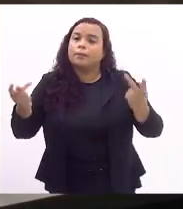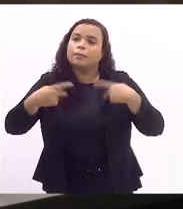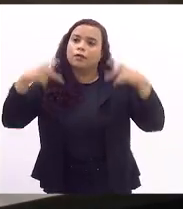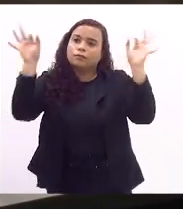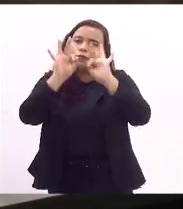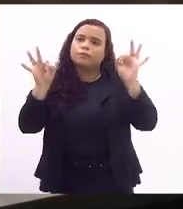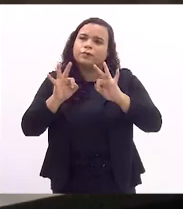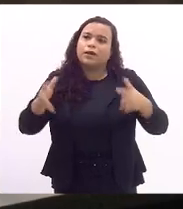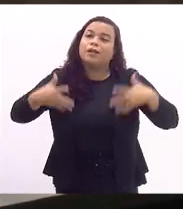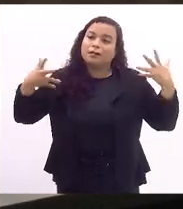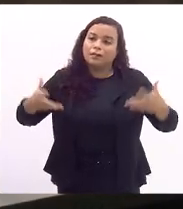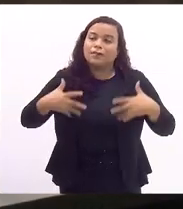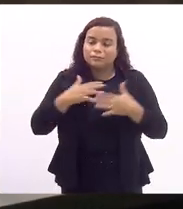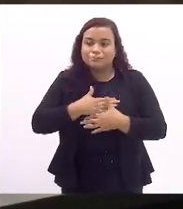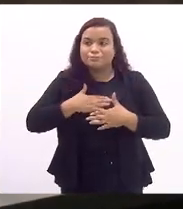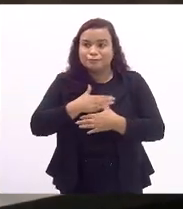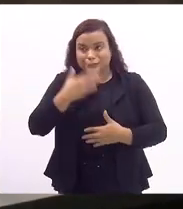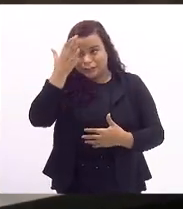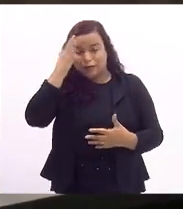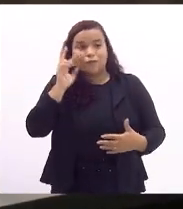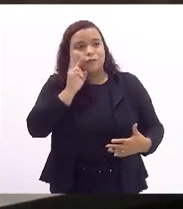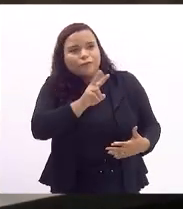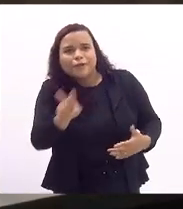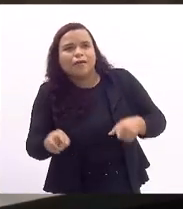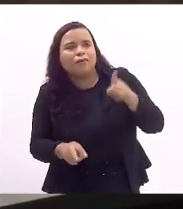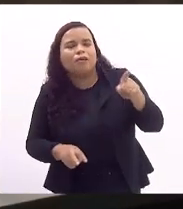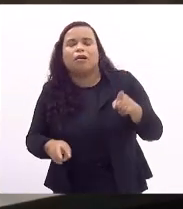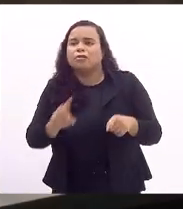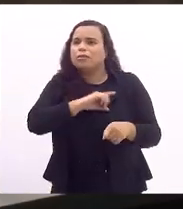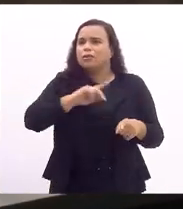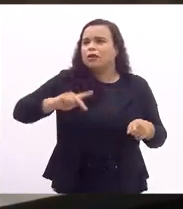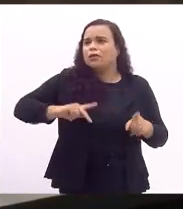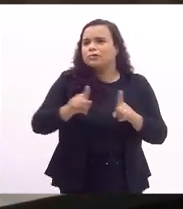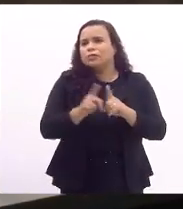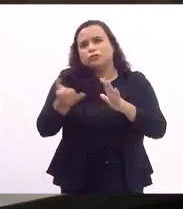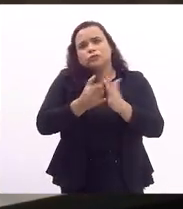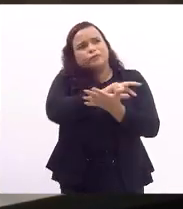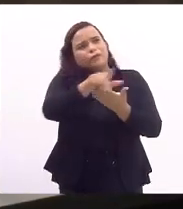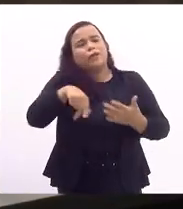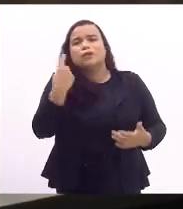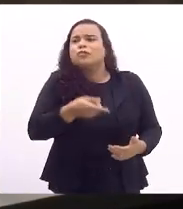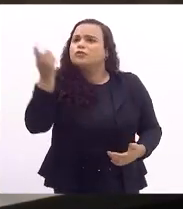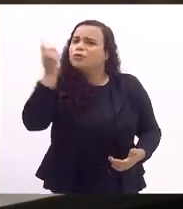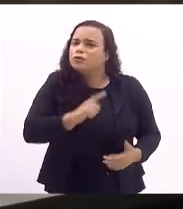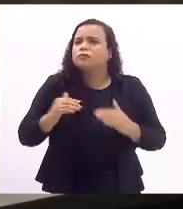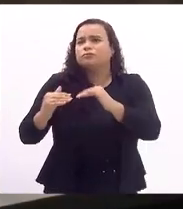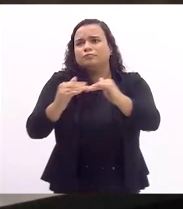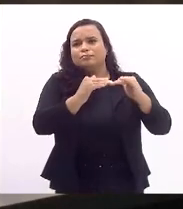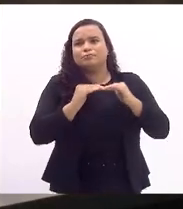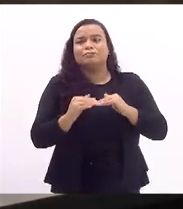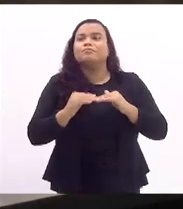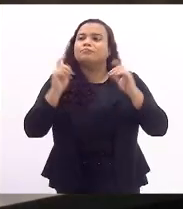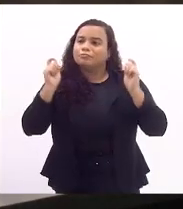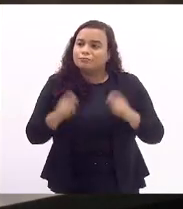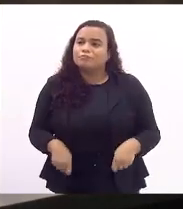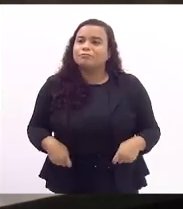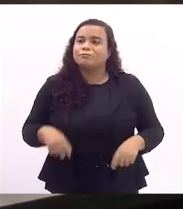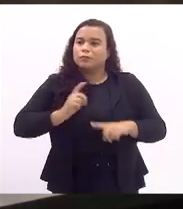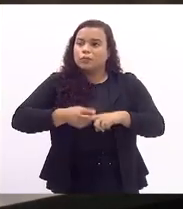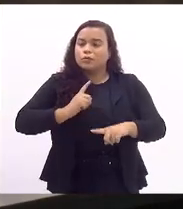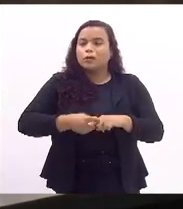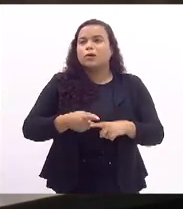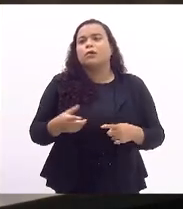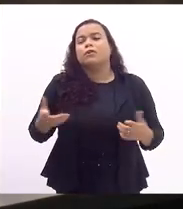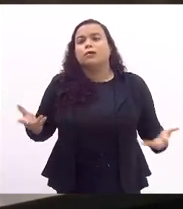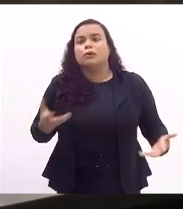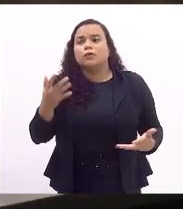de ouvir da Defensoria dos demais instituições que nós conseguimos chegar a um bom termo porque é